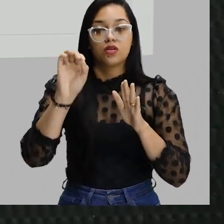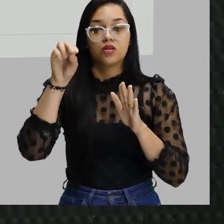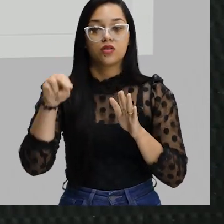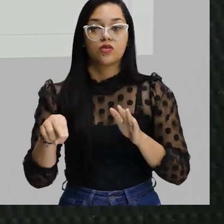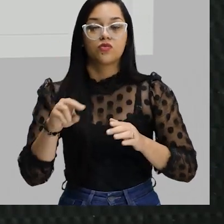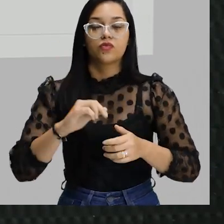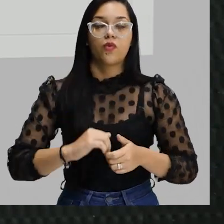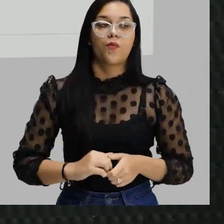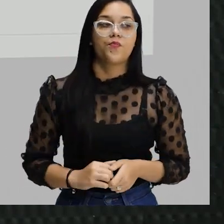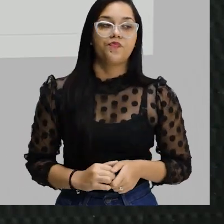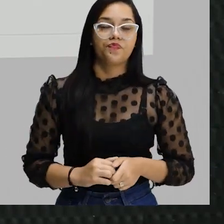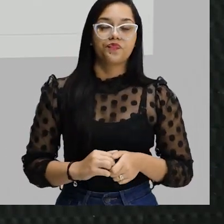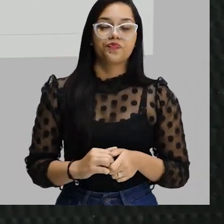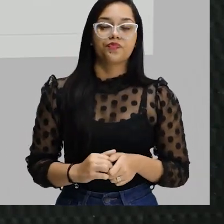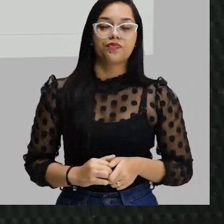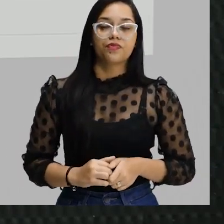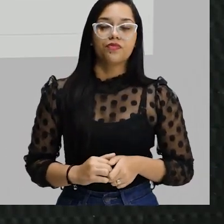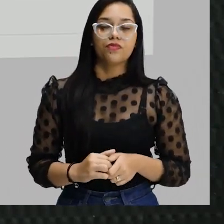certo?